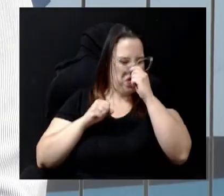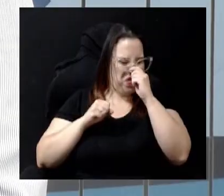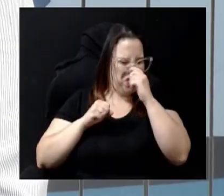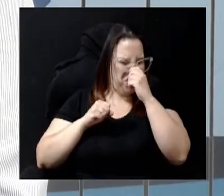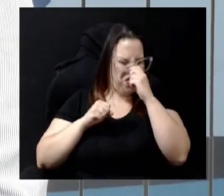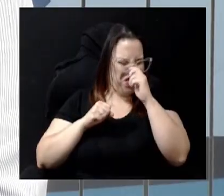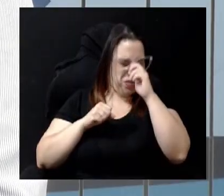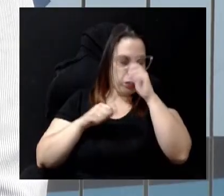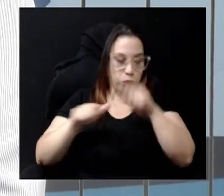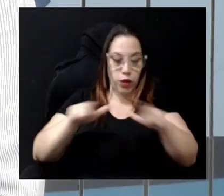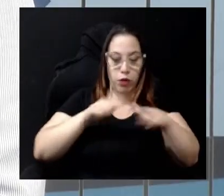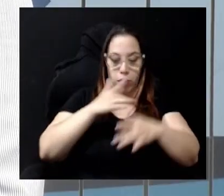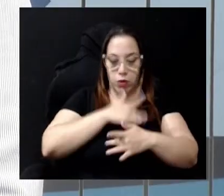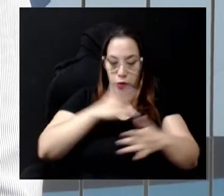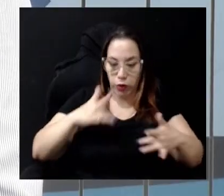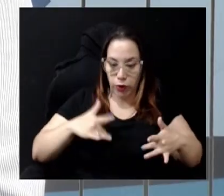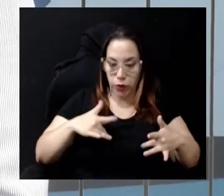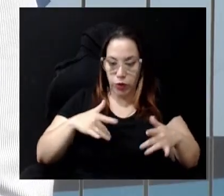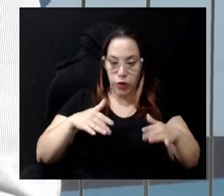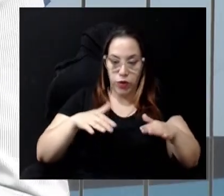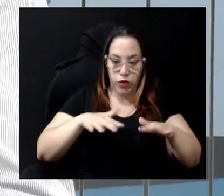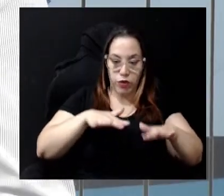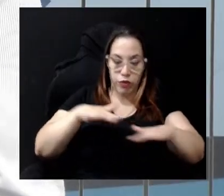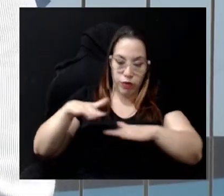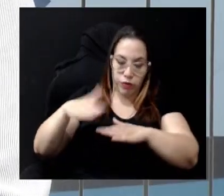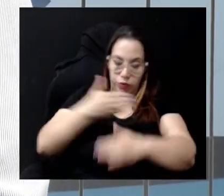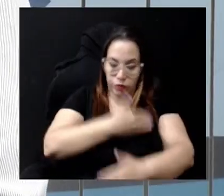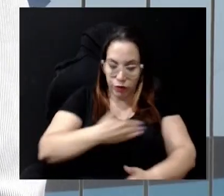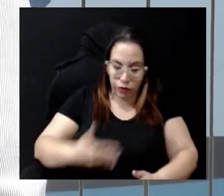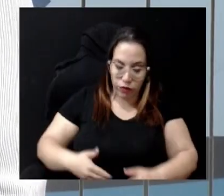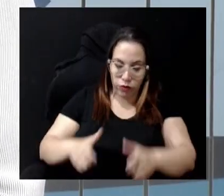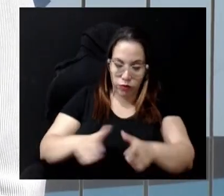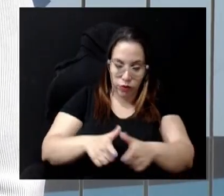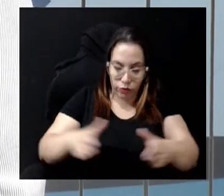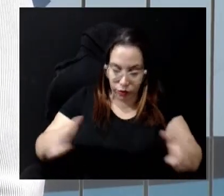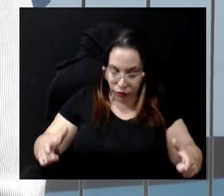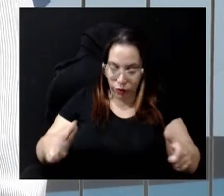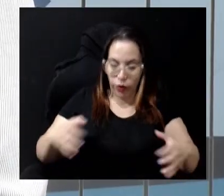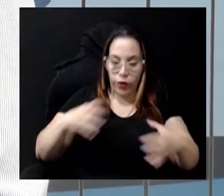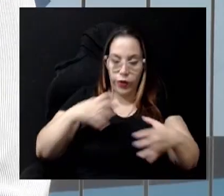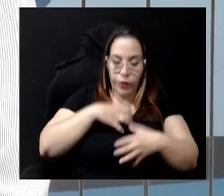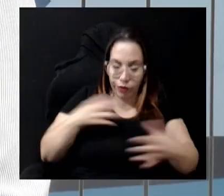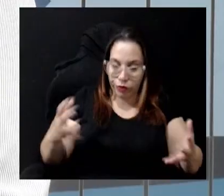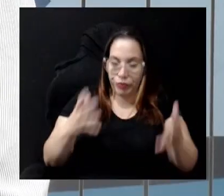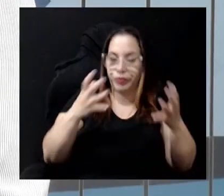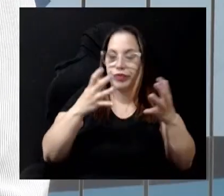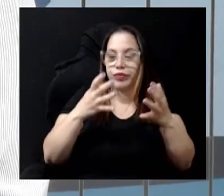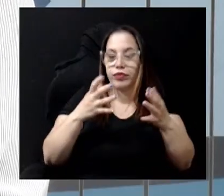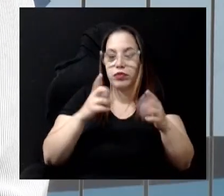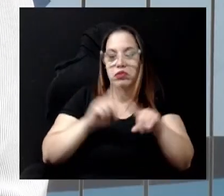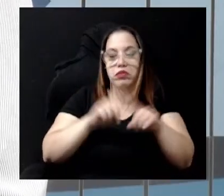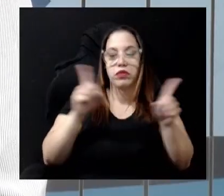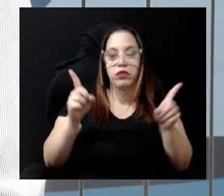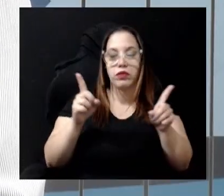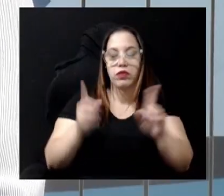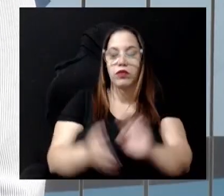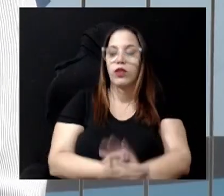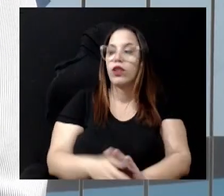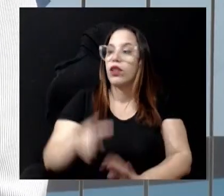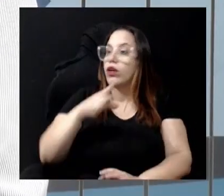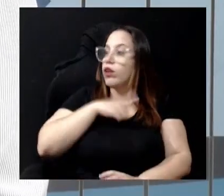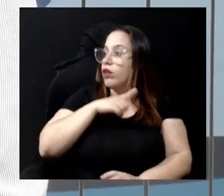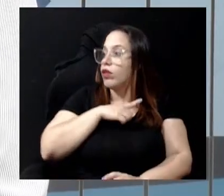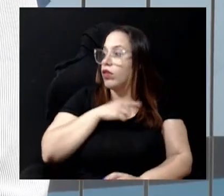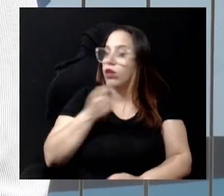saúde nos parques públicos, eles ficam mais cheios, é perceptível isso, mas mais outras coisas também, né? Em muitas situações,